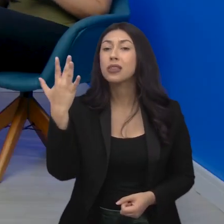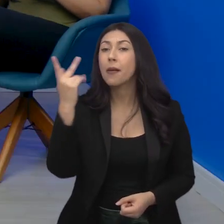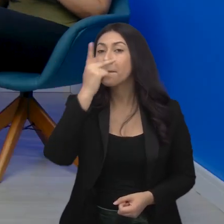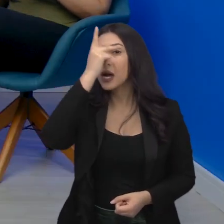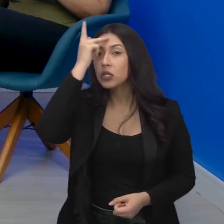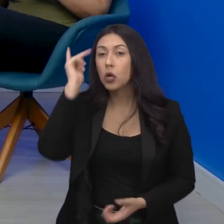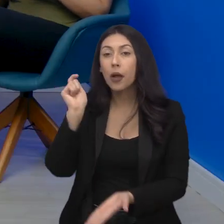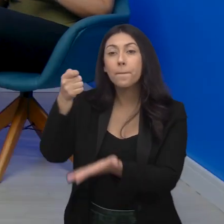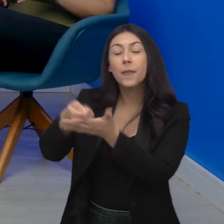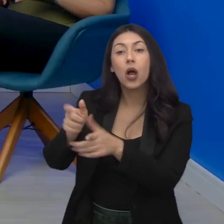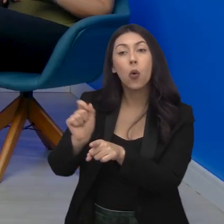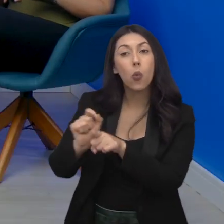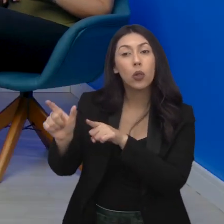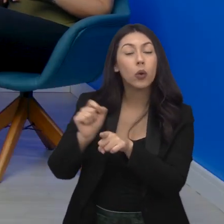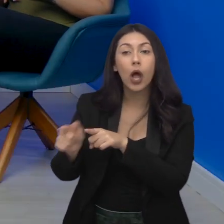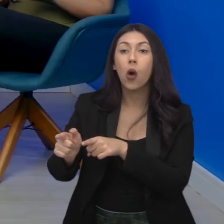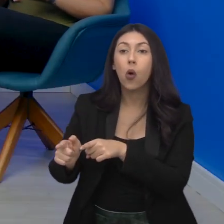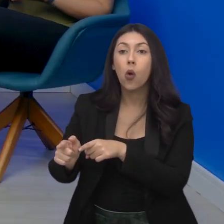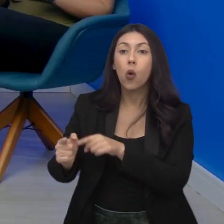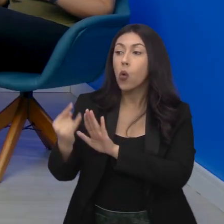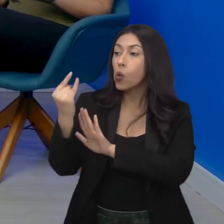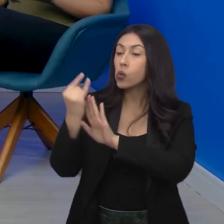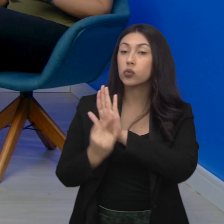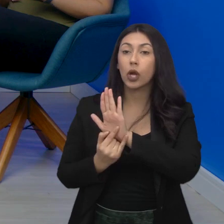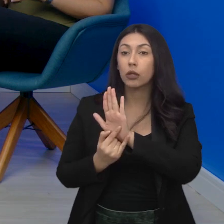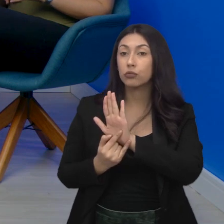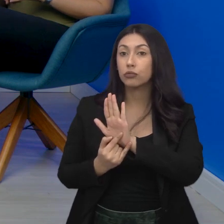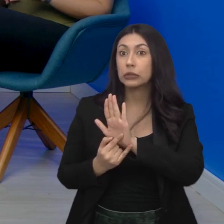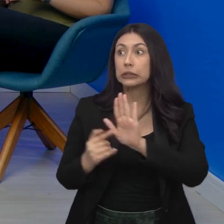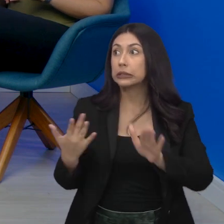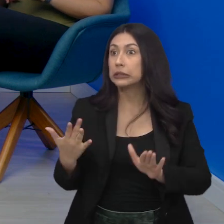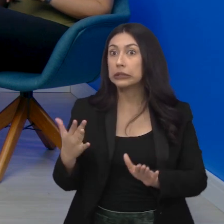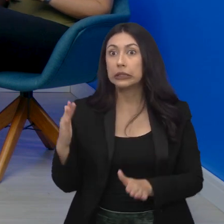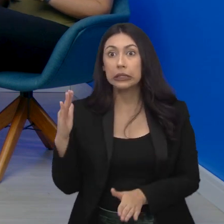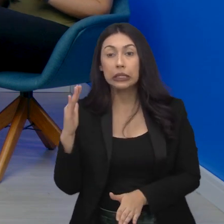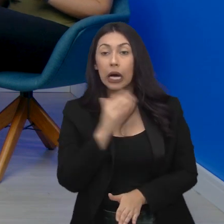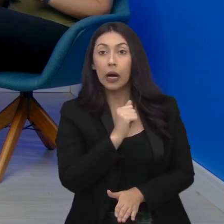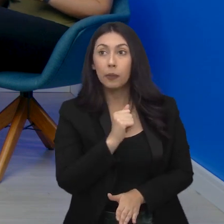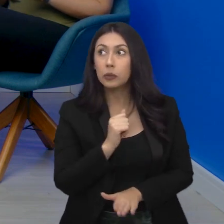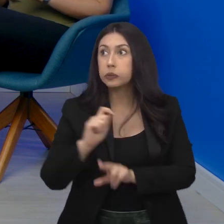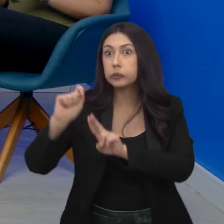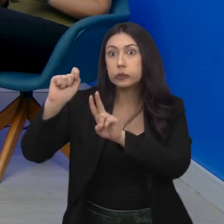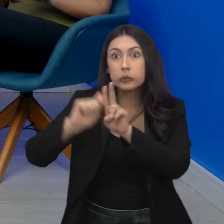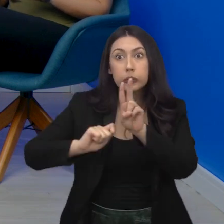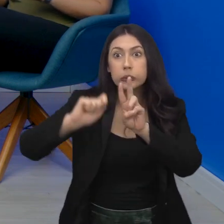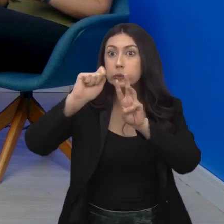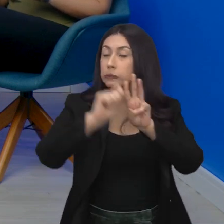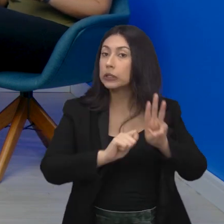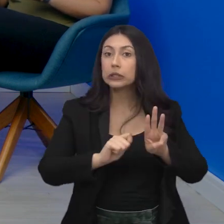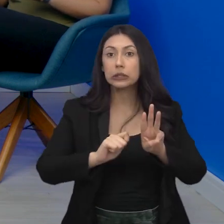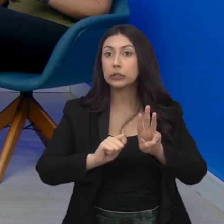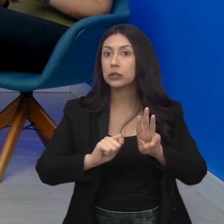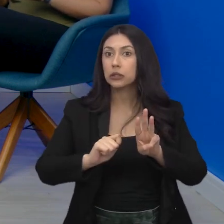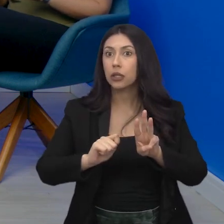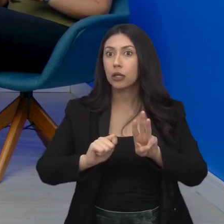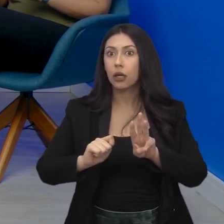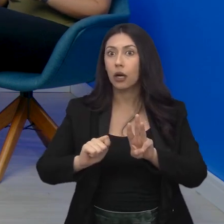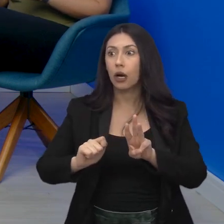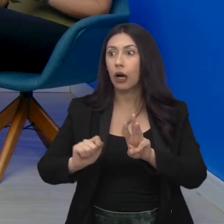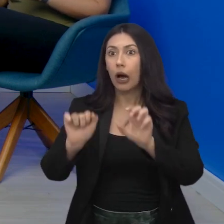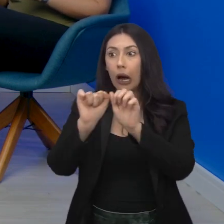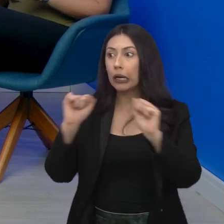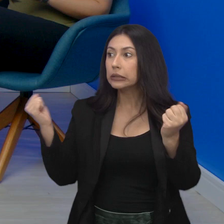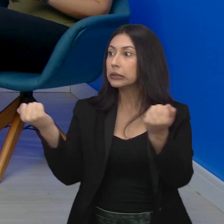inquilino ter contratado recentemente, né, ter feito o contrato do aluguel recentemente, e aí depois de 2 ou 3 meses o condomínio